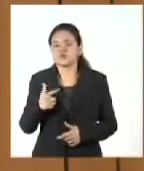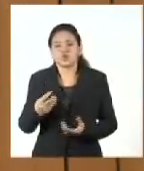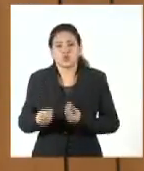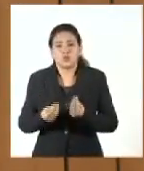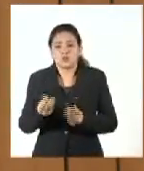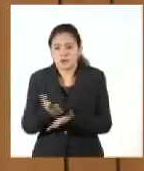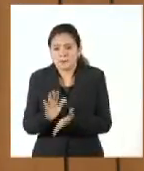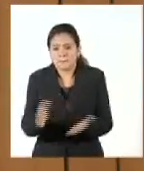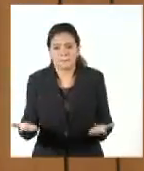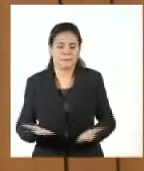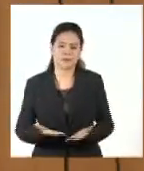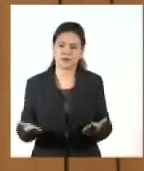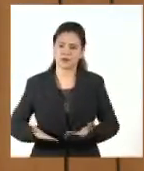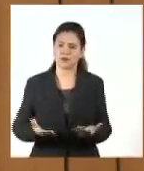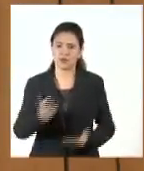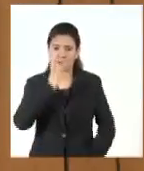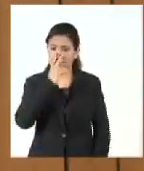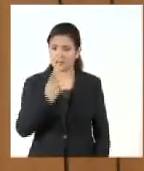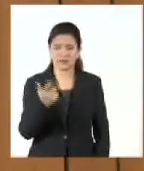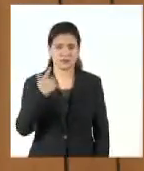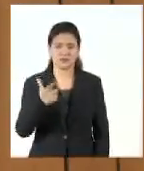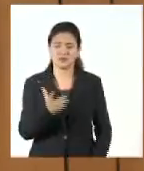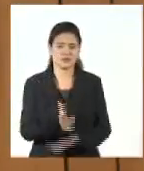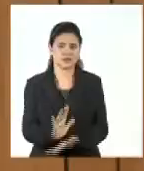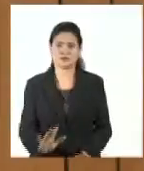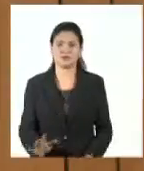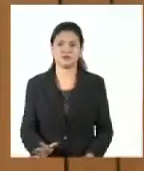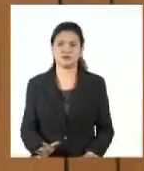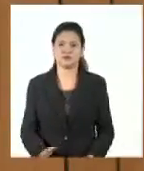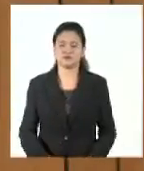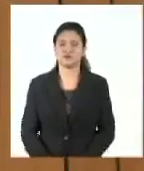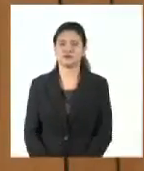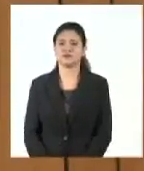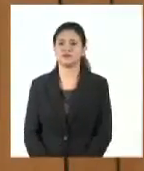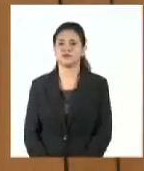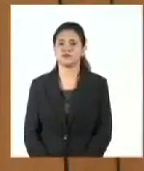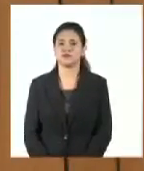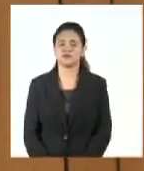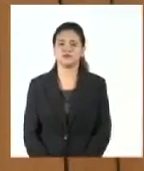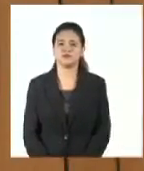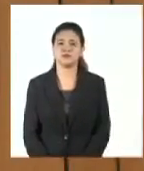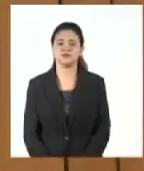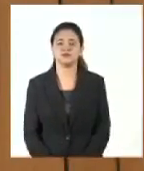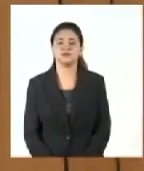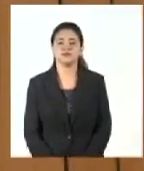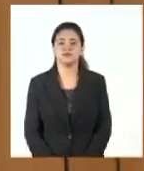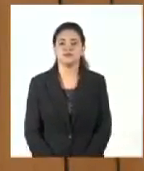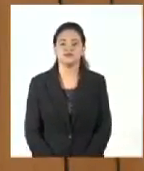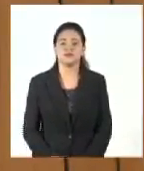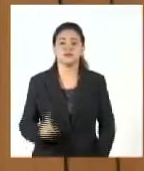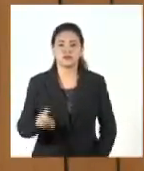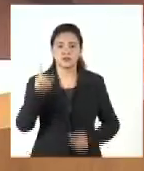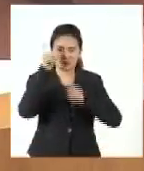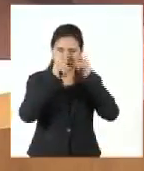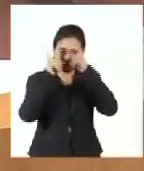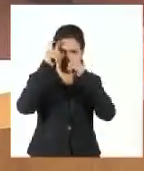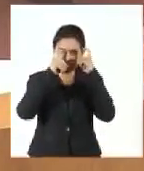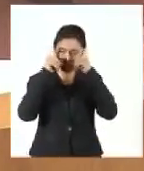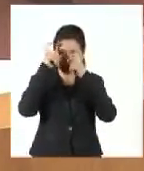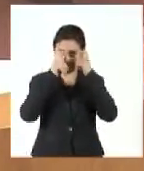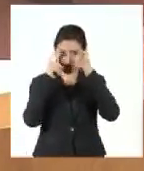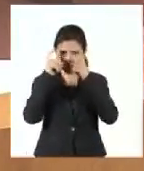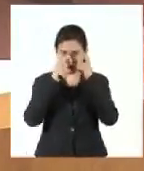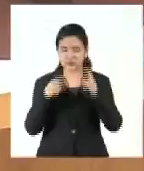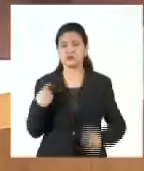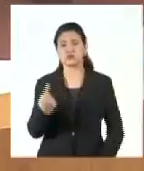se resolvam. E isso é um fato extremamente preocupante, que